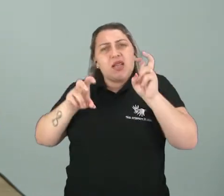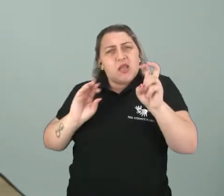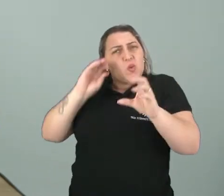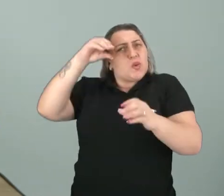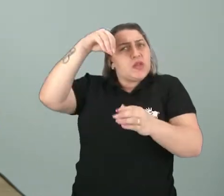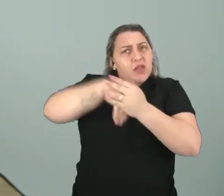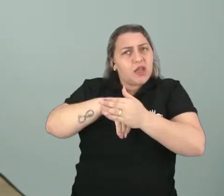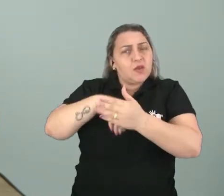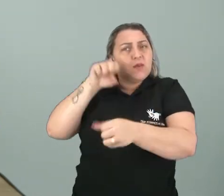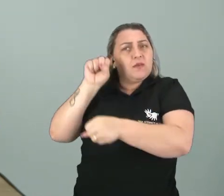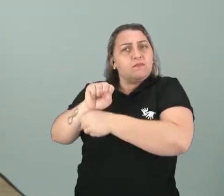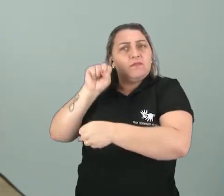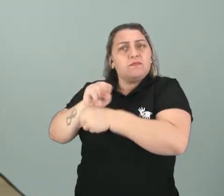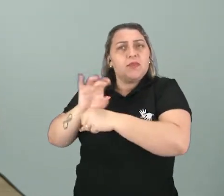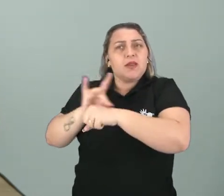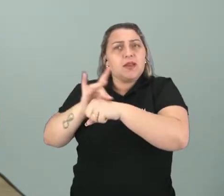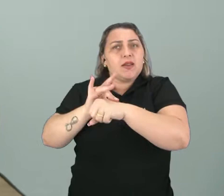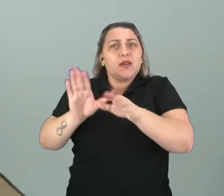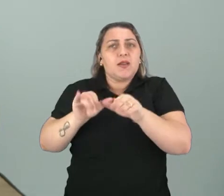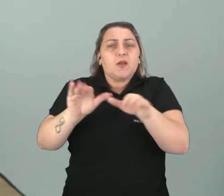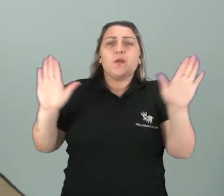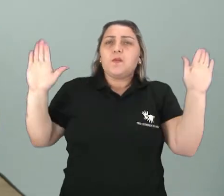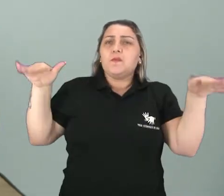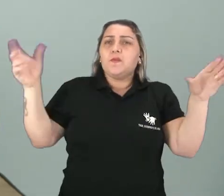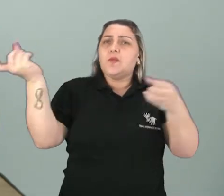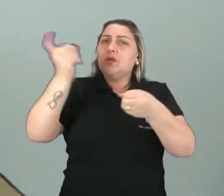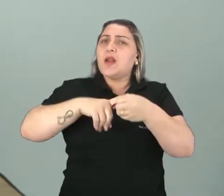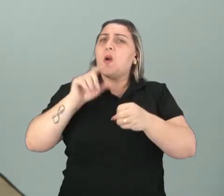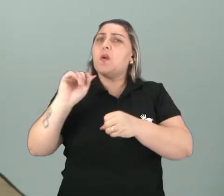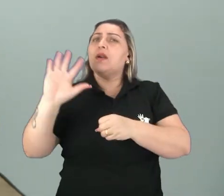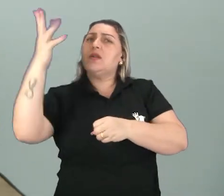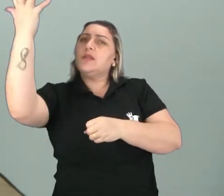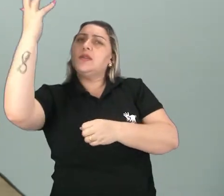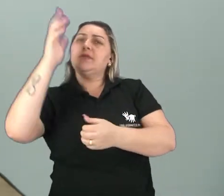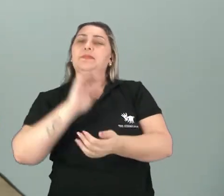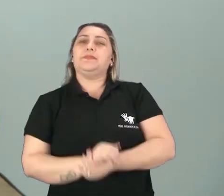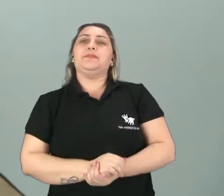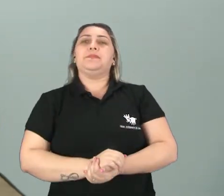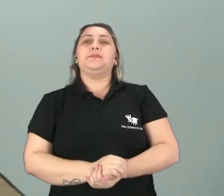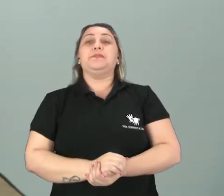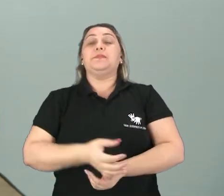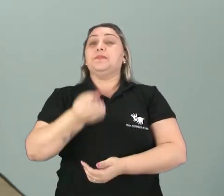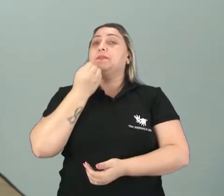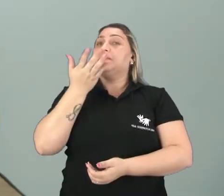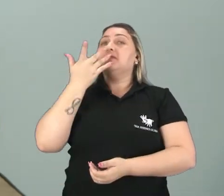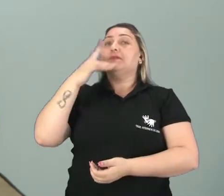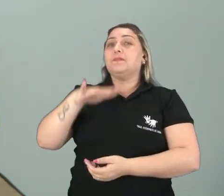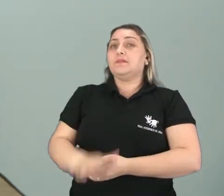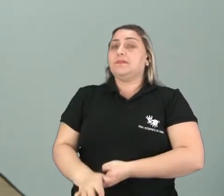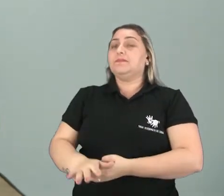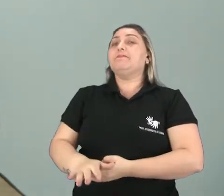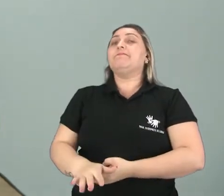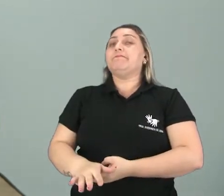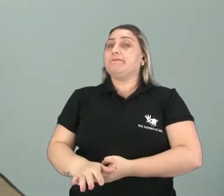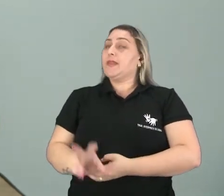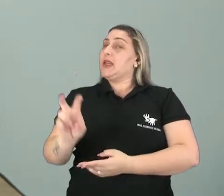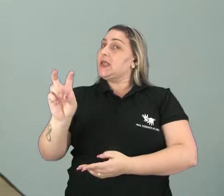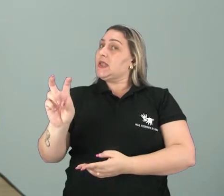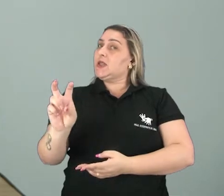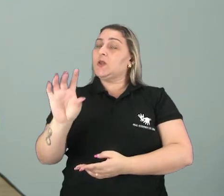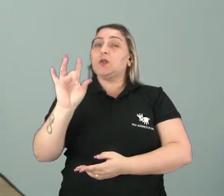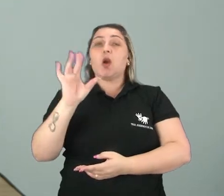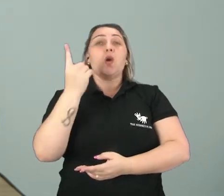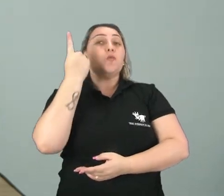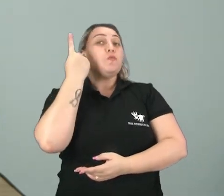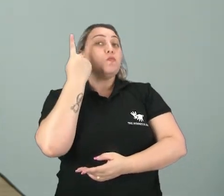lá dentro esperando o corvo voltar? O que aconteceu? Muito bem, crianças, não ficaram as 5,